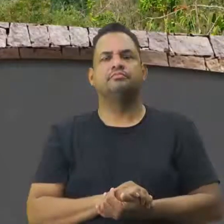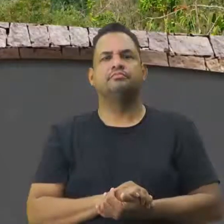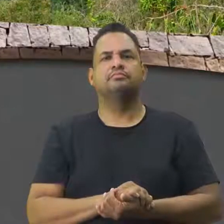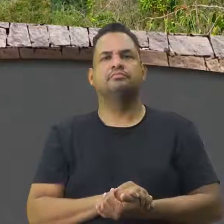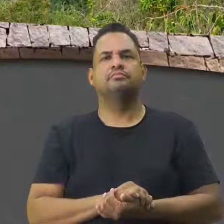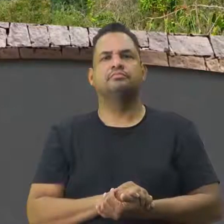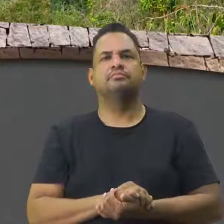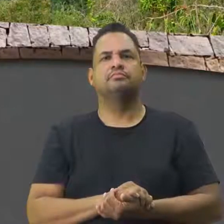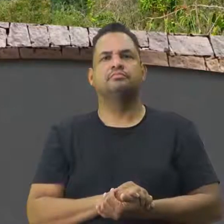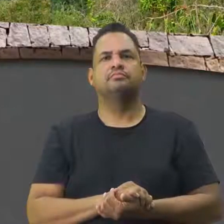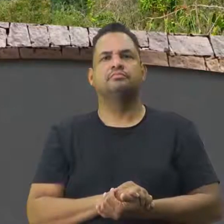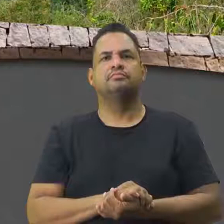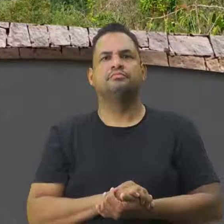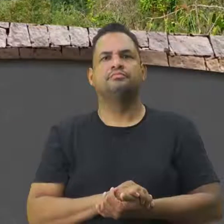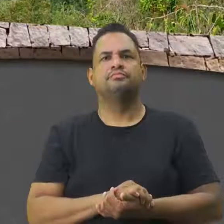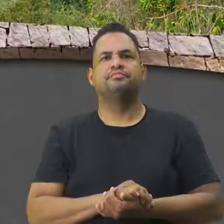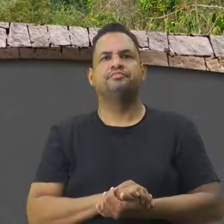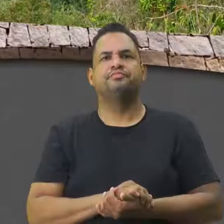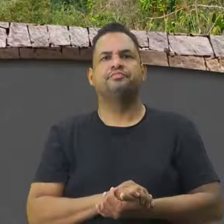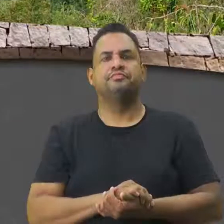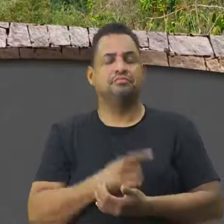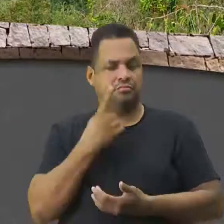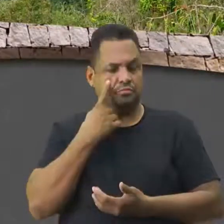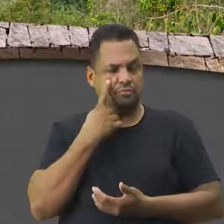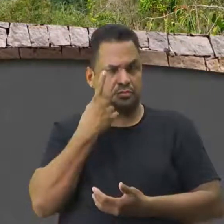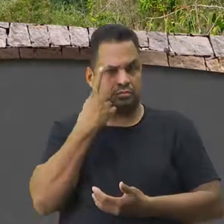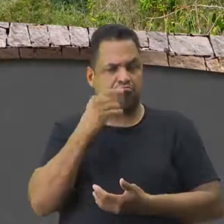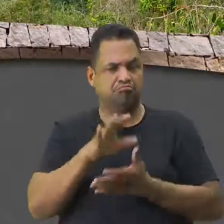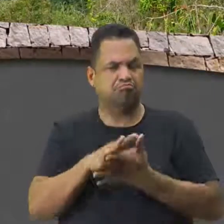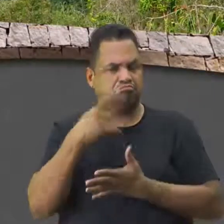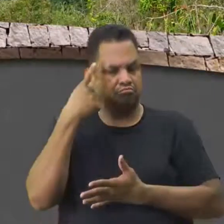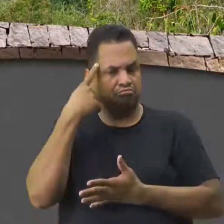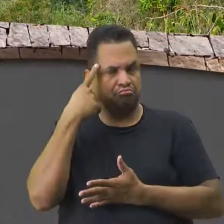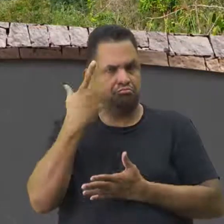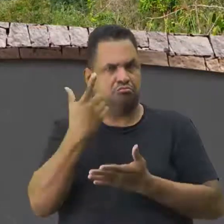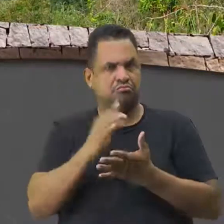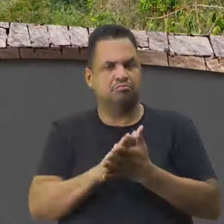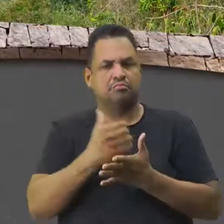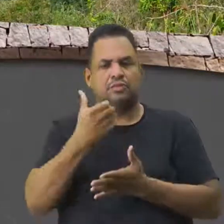Qual é a data que você tinha lá em cima? Memorizou?